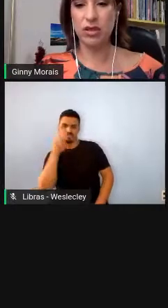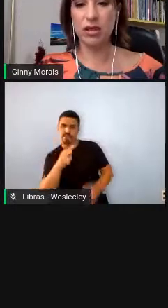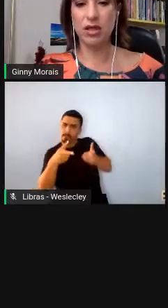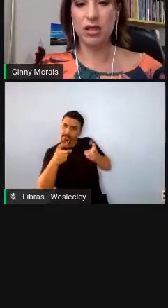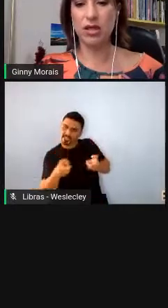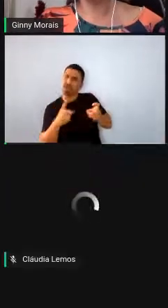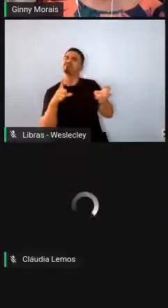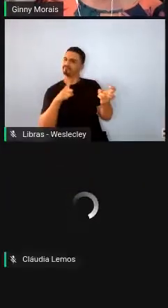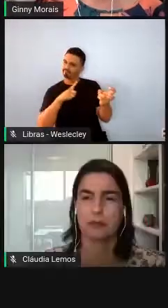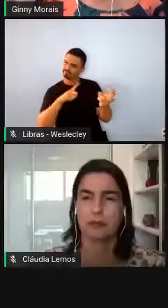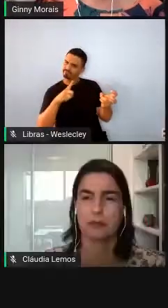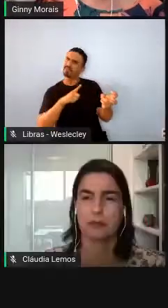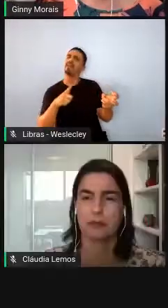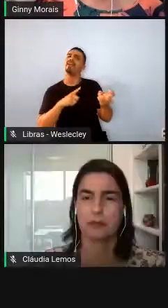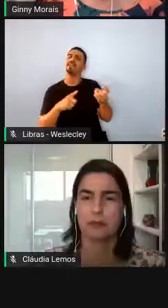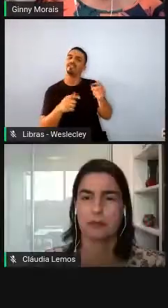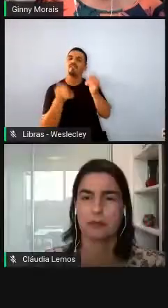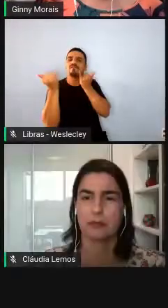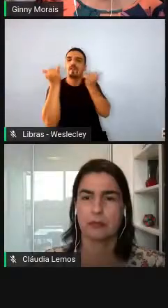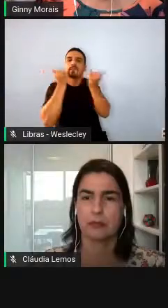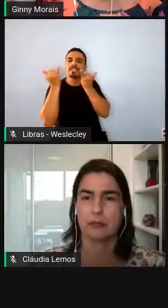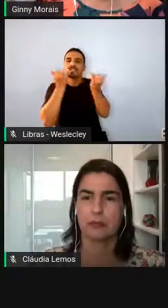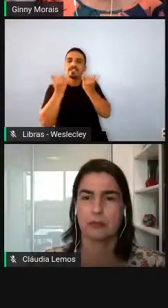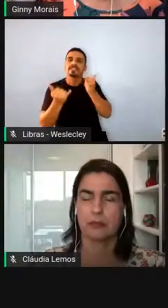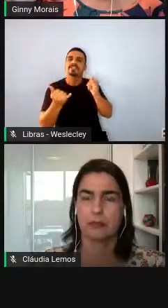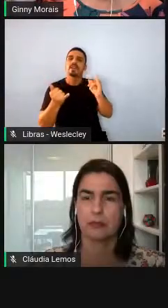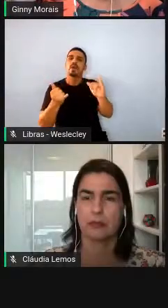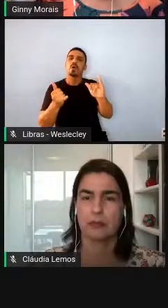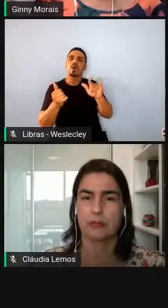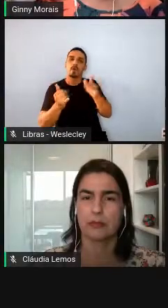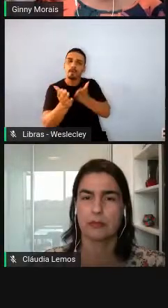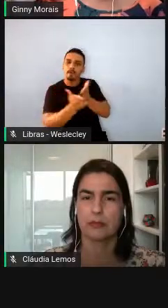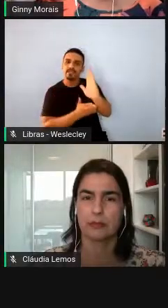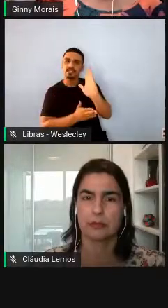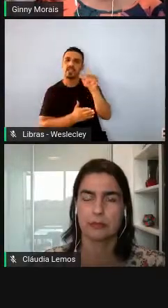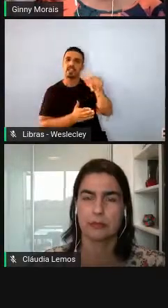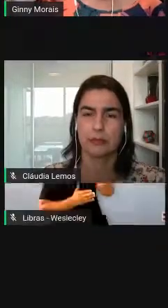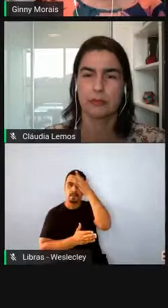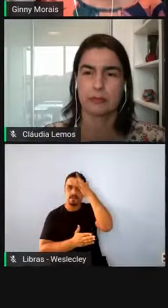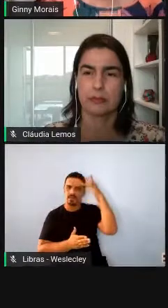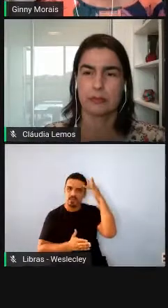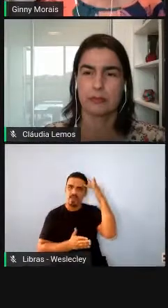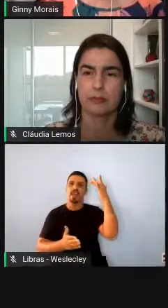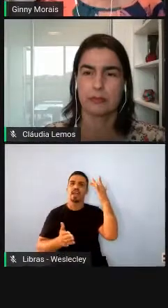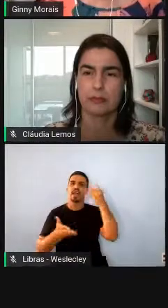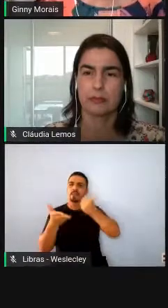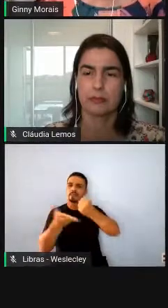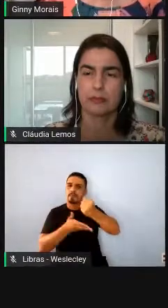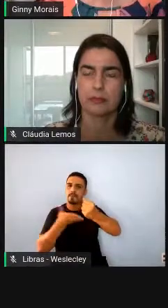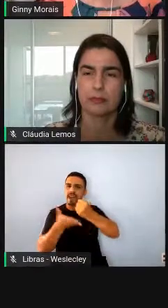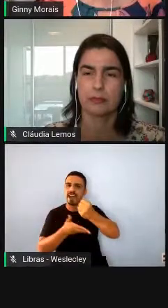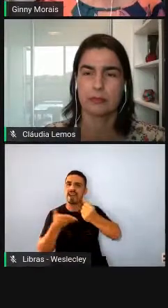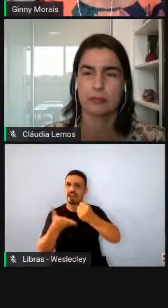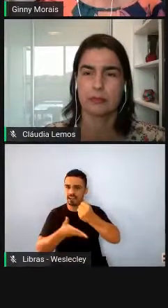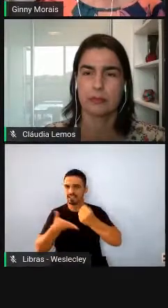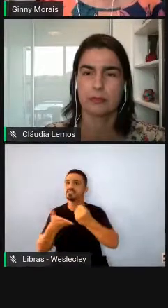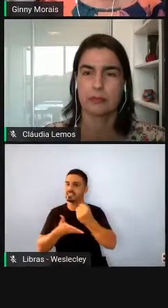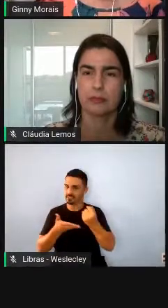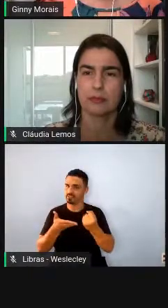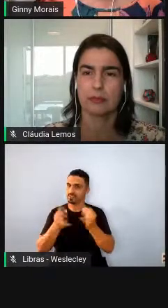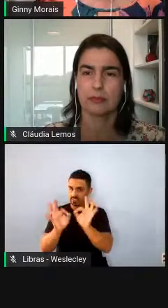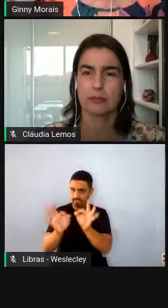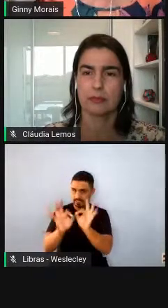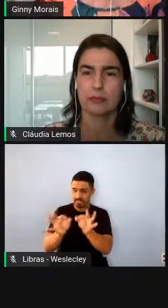região que o parlamentar foi eleito, que é uma informação básica, né? Aqui, a gente percebe que